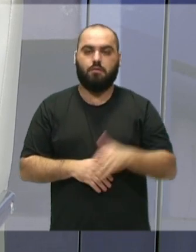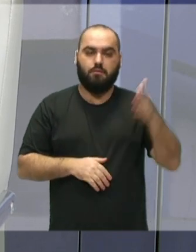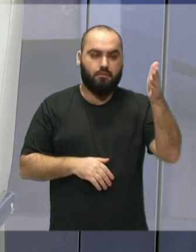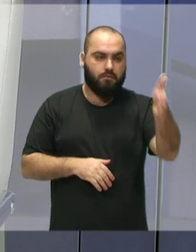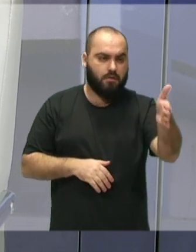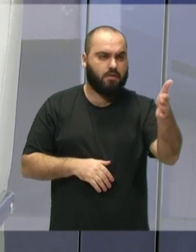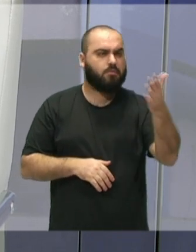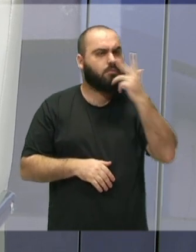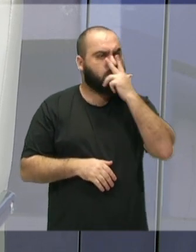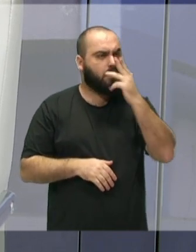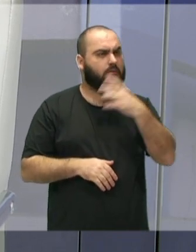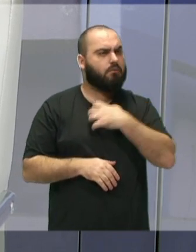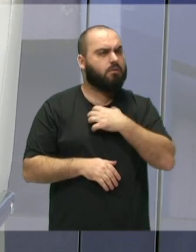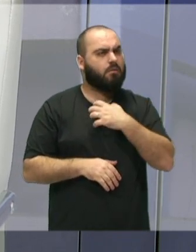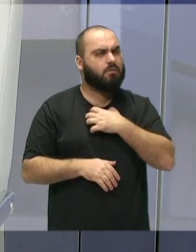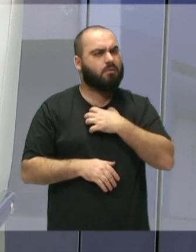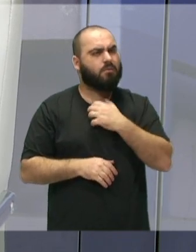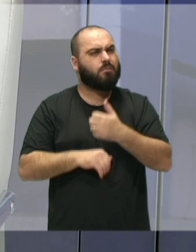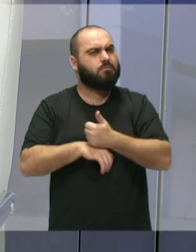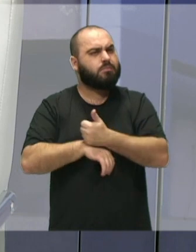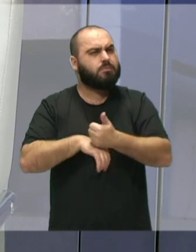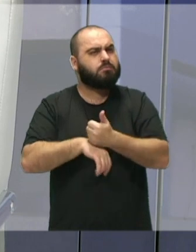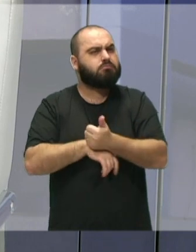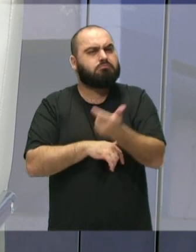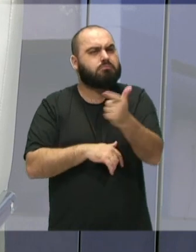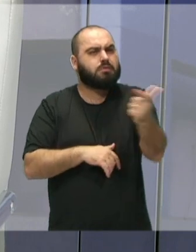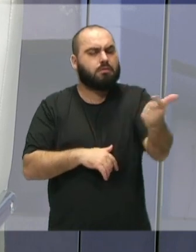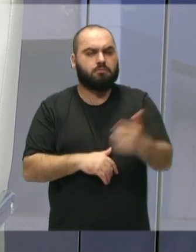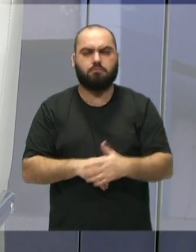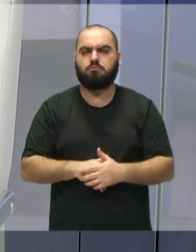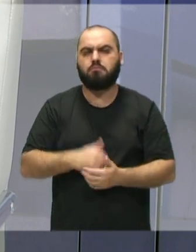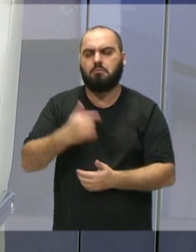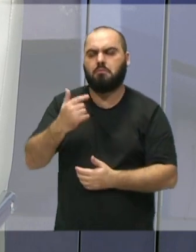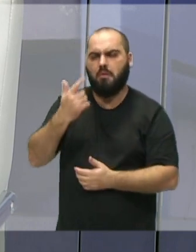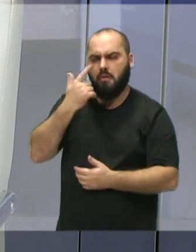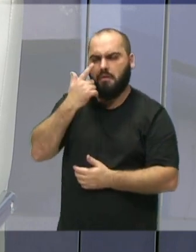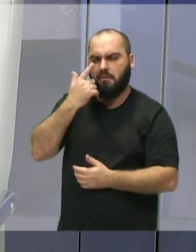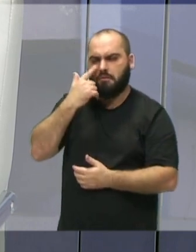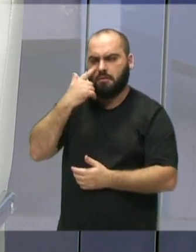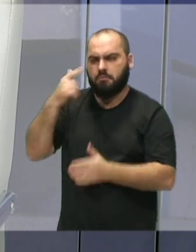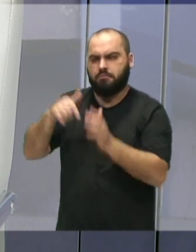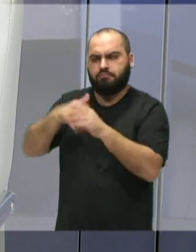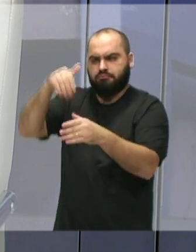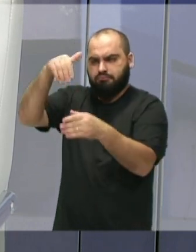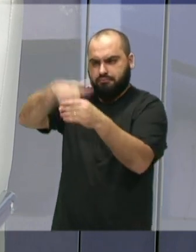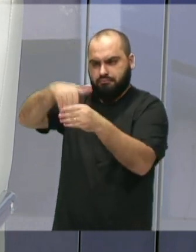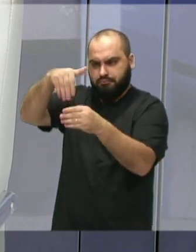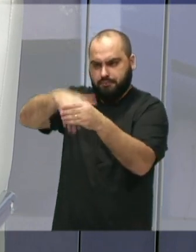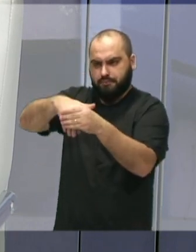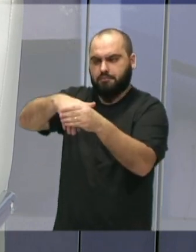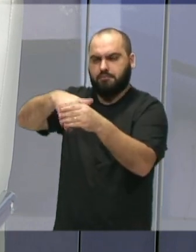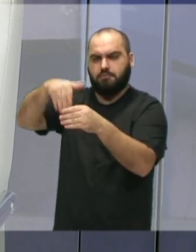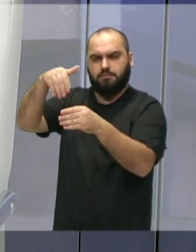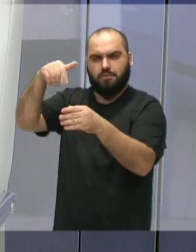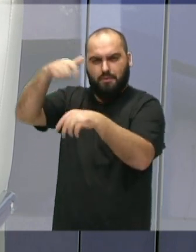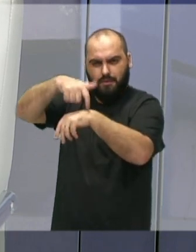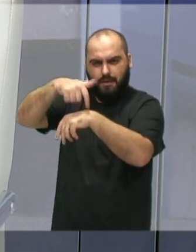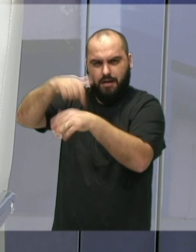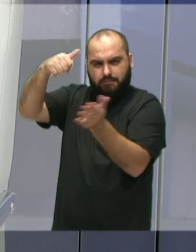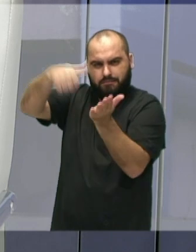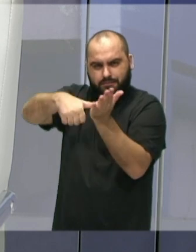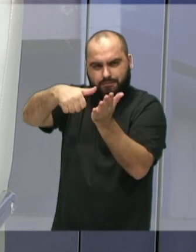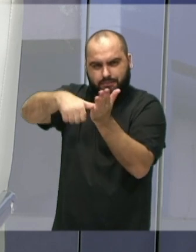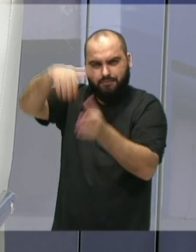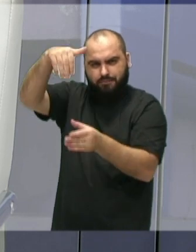sente falta desses profissionais. Então, o que acontece? Eu fui olhar no cartão ponto, fui atrás para fiscalizar mais um pouco, isso é um assunto